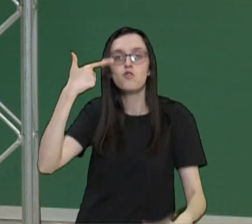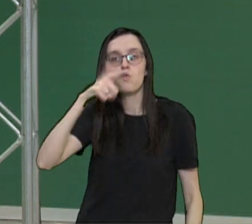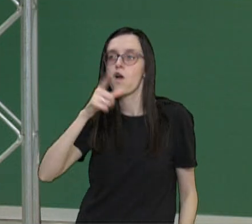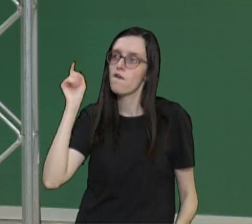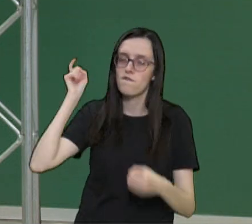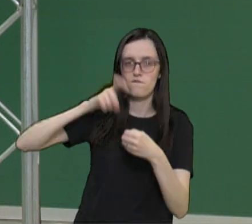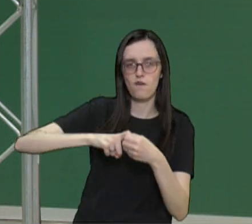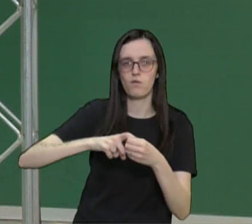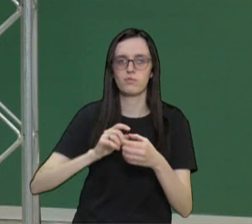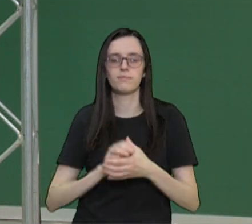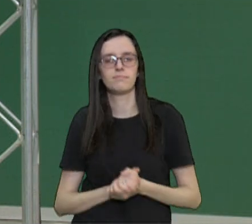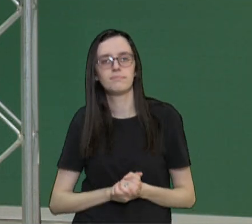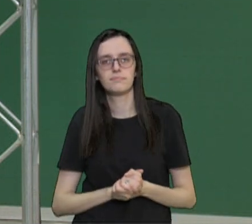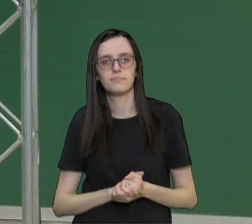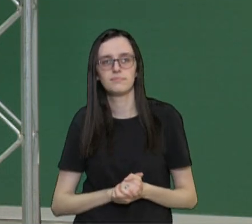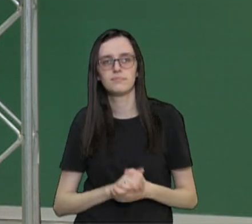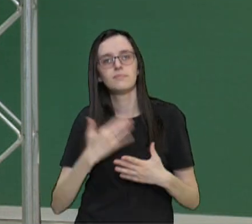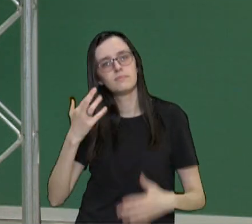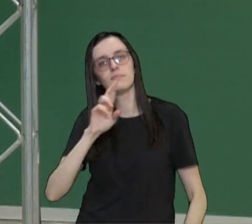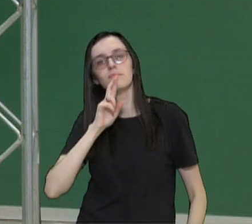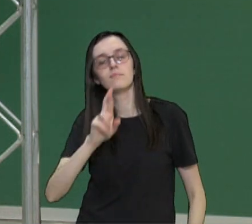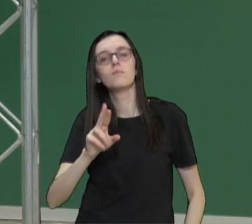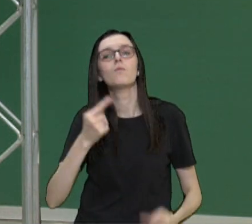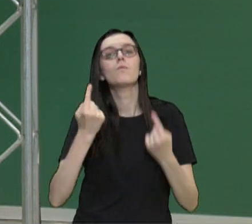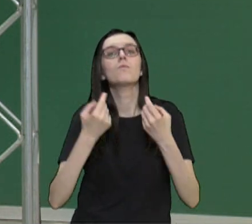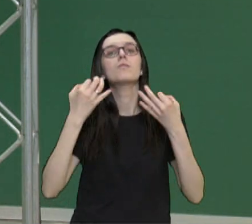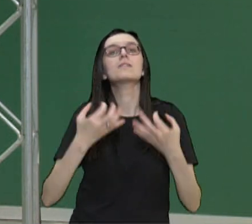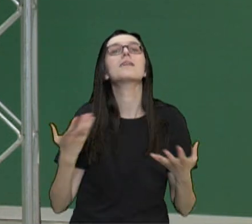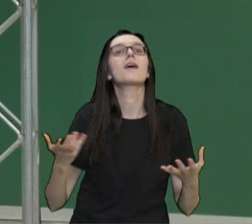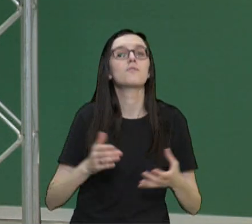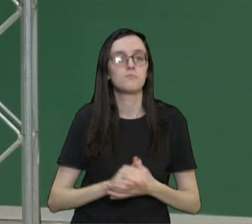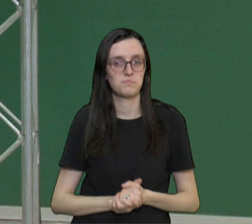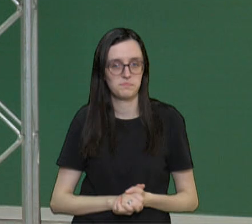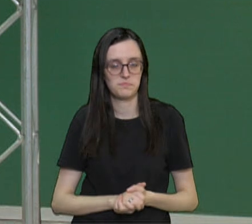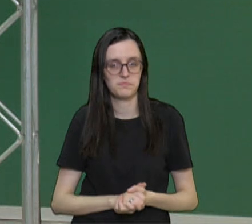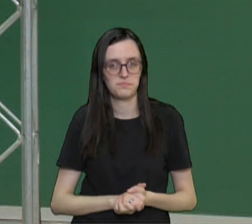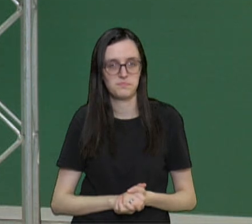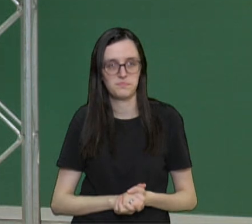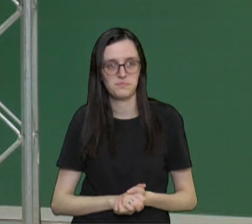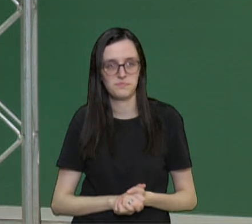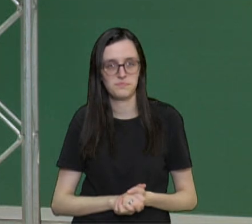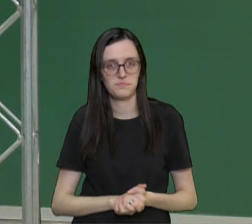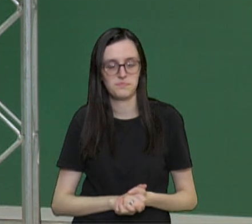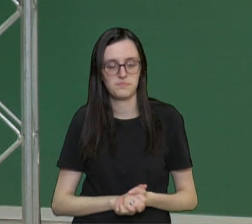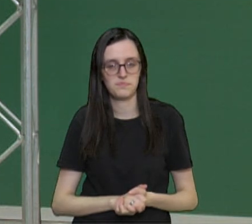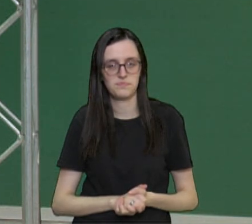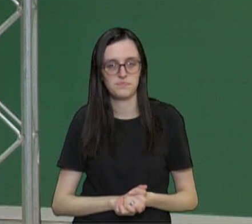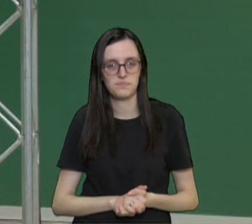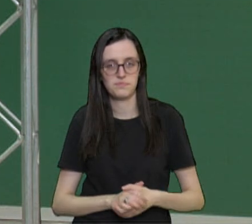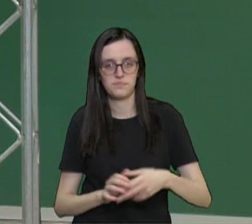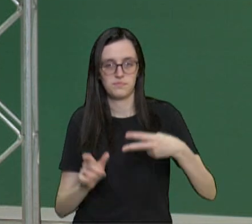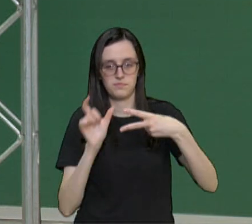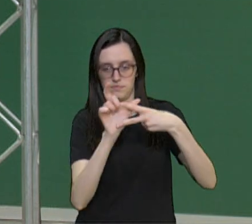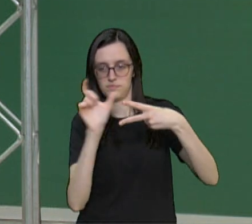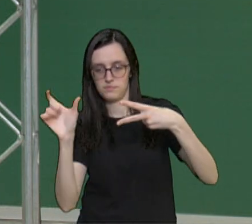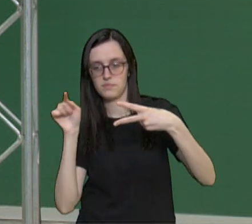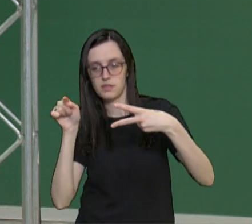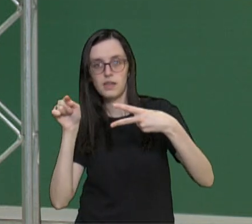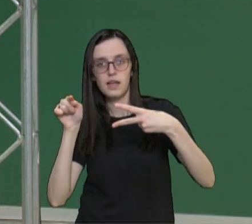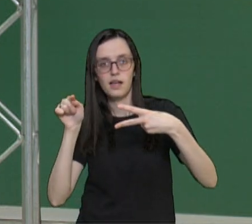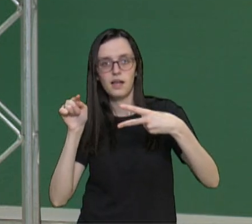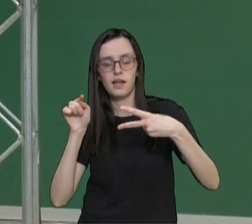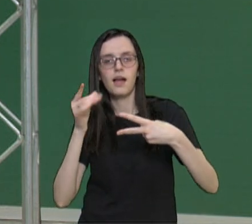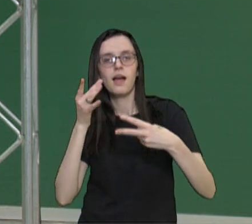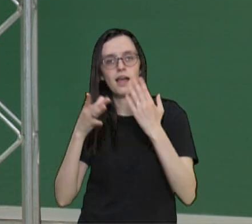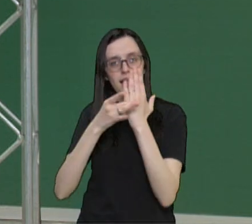novamente. Então, o neoclassicismo é correto, o romantismo não. E o realismo, que ele buscava a realidade, o racional. Se você for